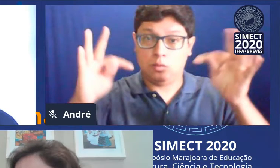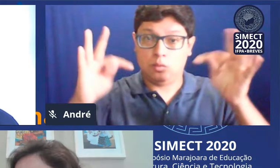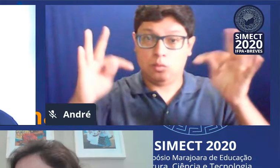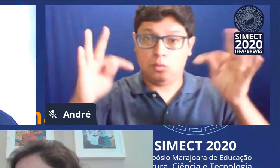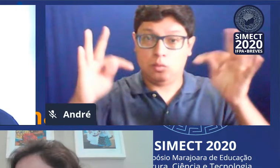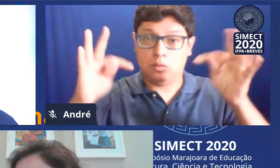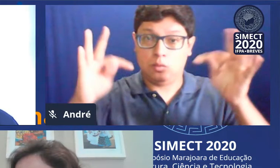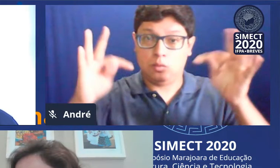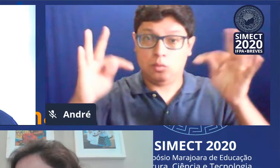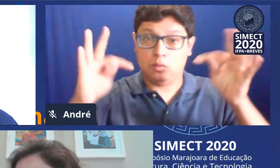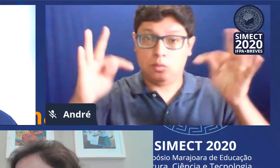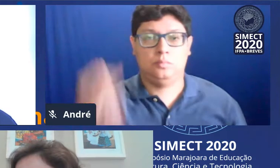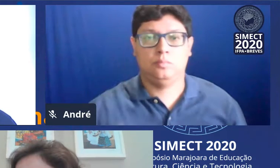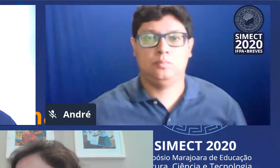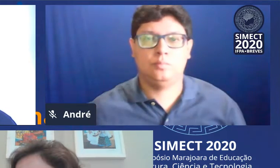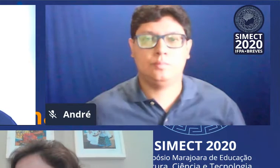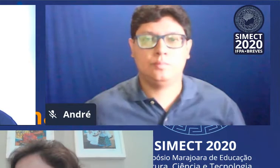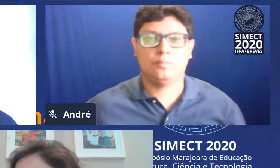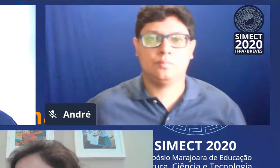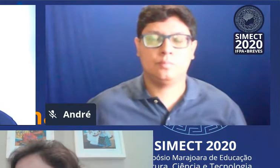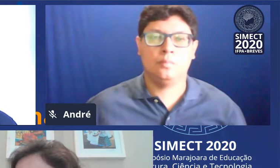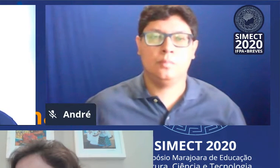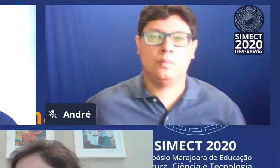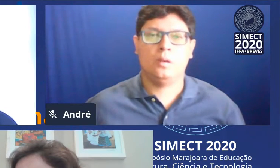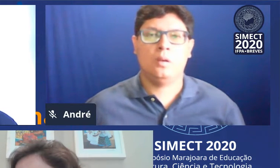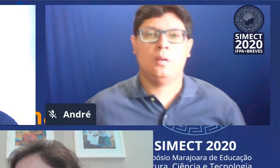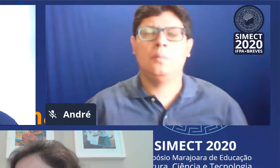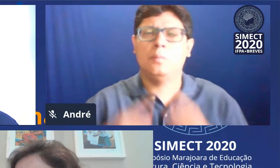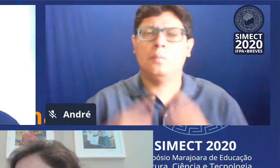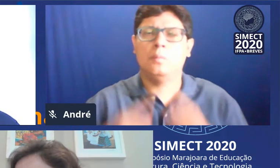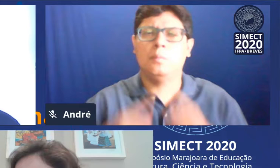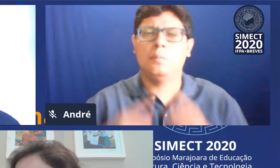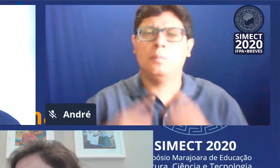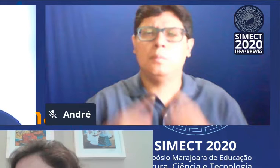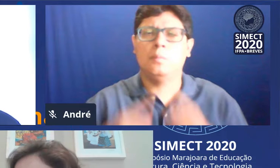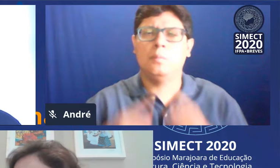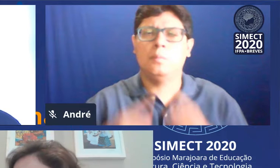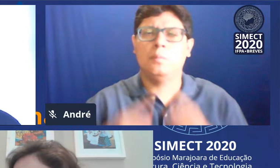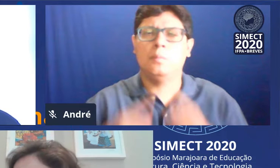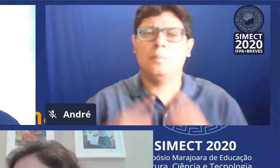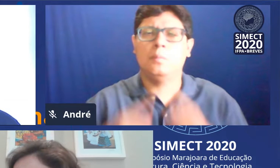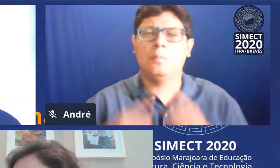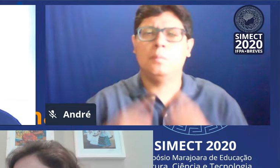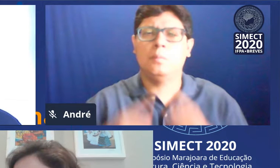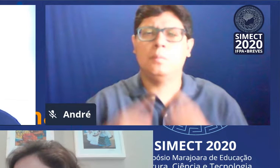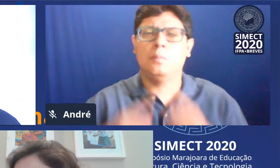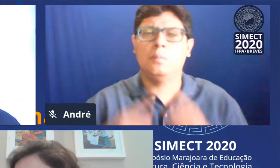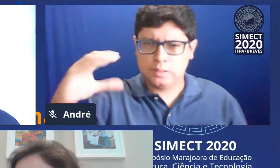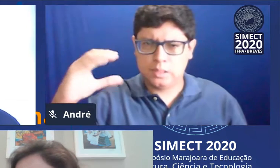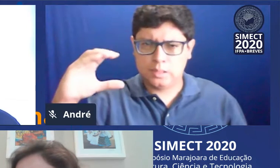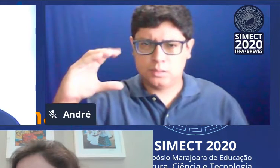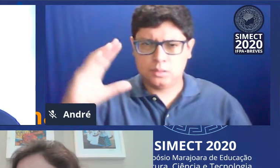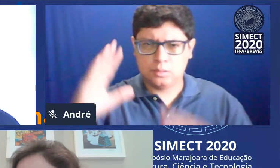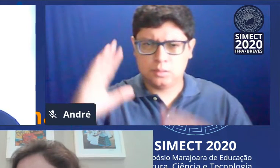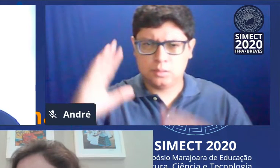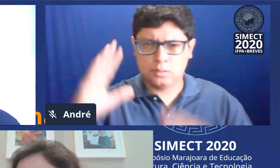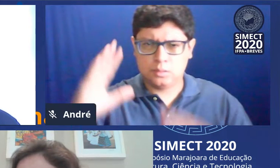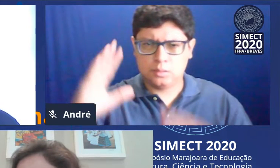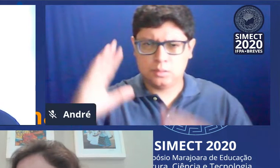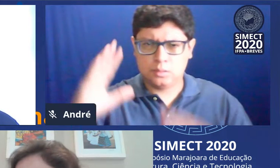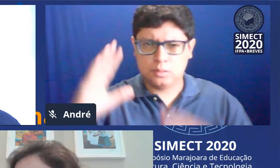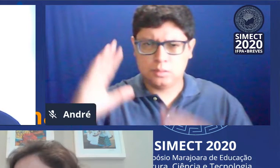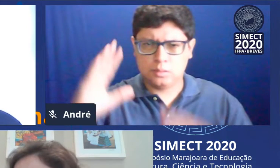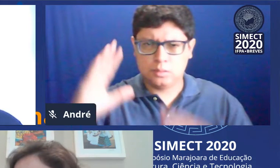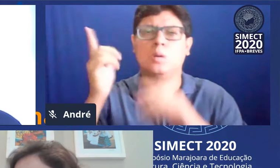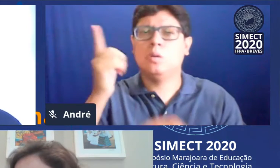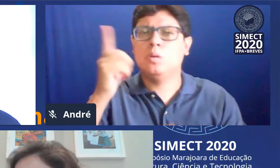Mas como a ciência de última geração pode contribuir no desenvolvimento da aquicultura? O que é o